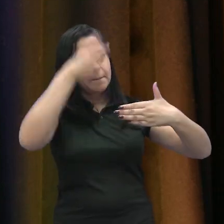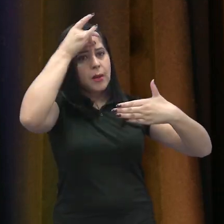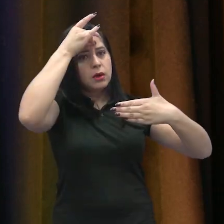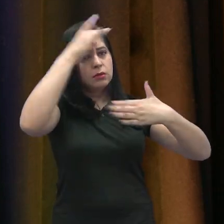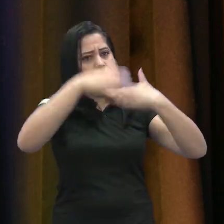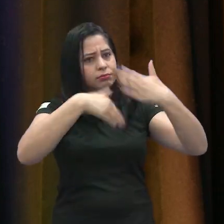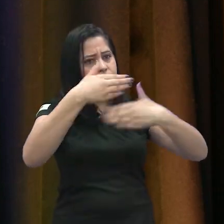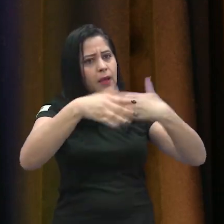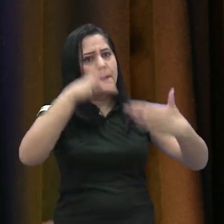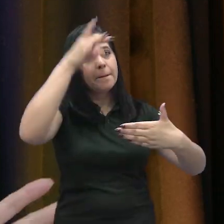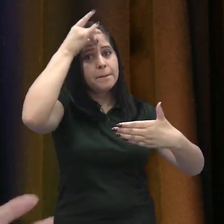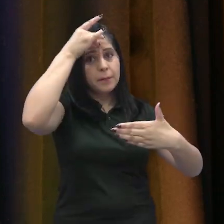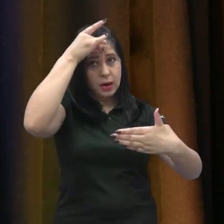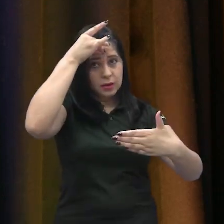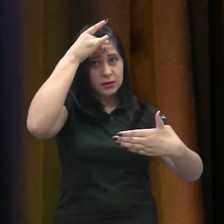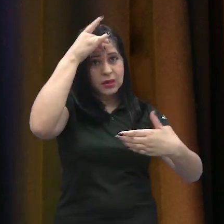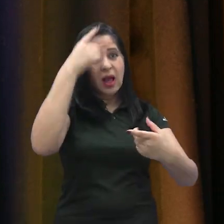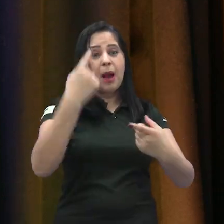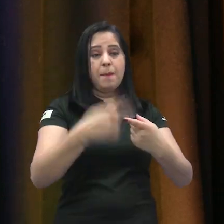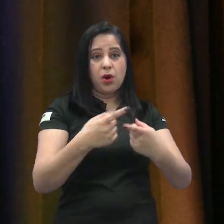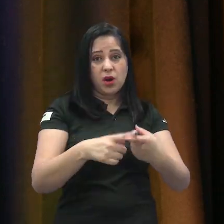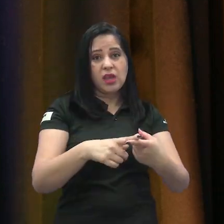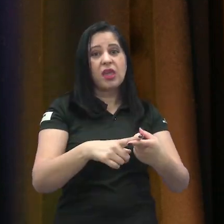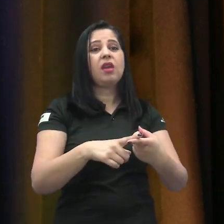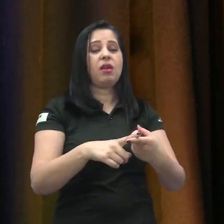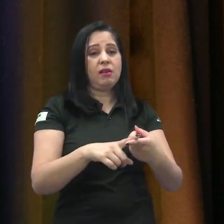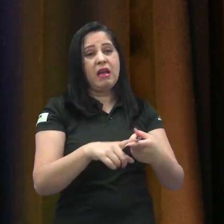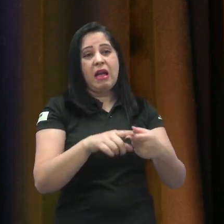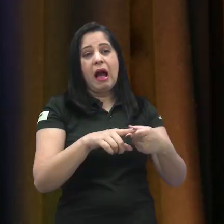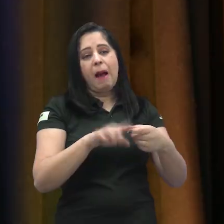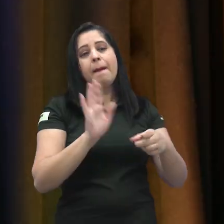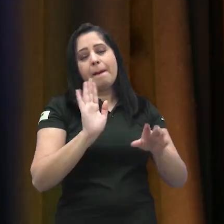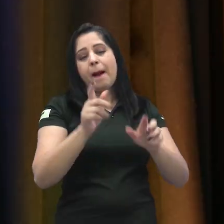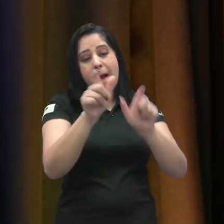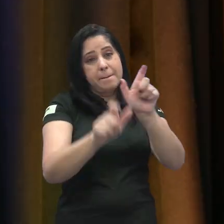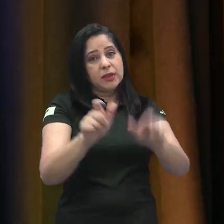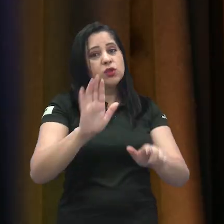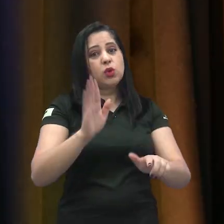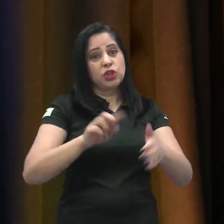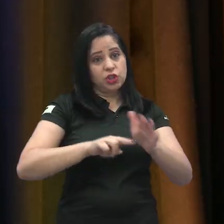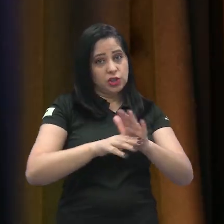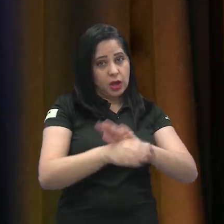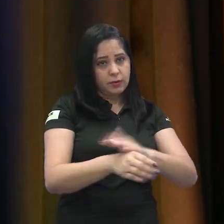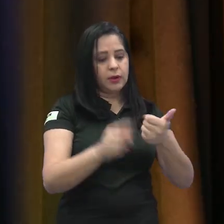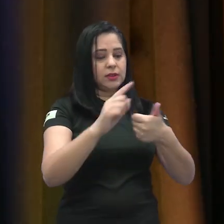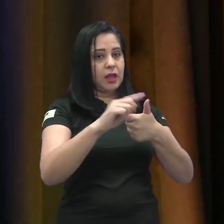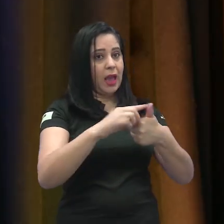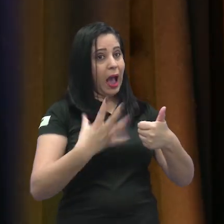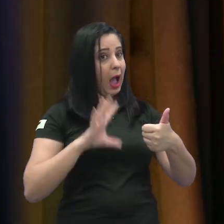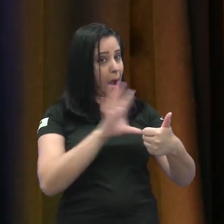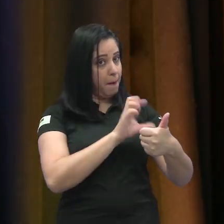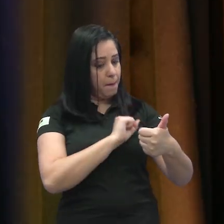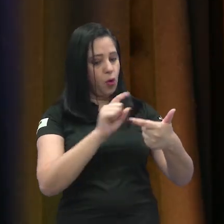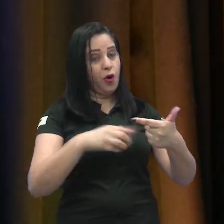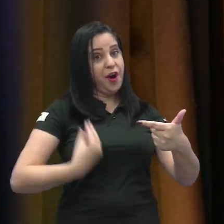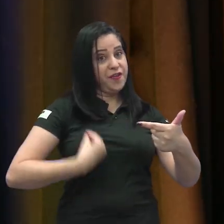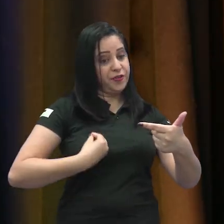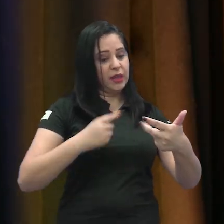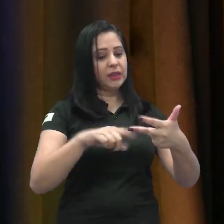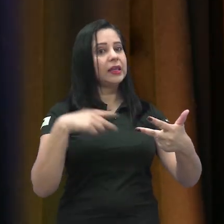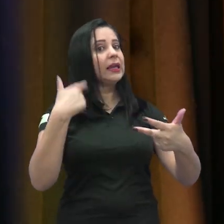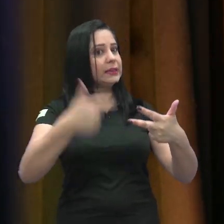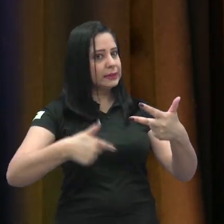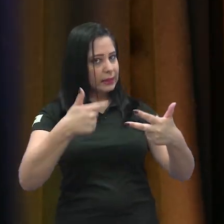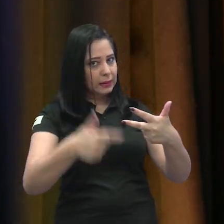físico, né, por conta dela não ter ressignificado, porque tem crenças, tem dogmas, e isso nos 3 pilares, amor,